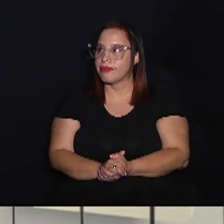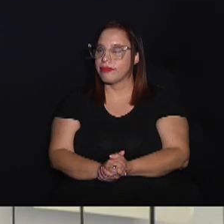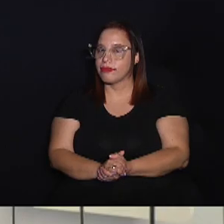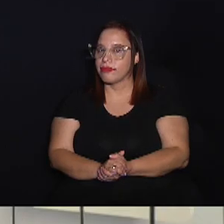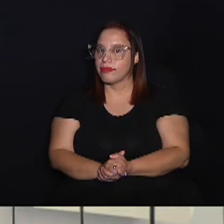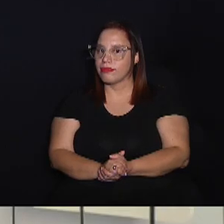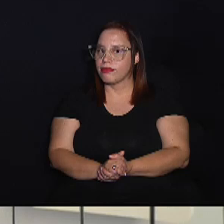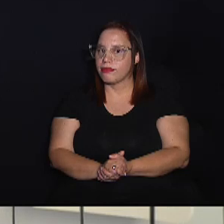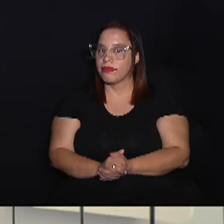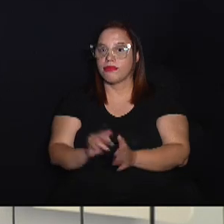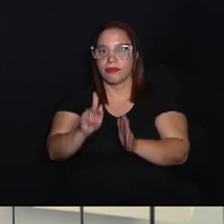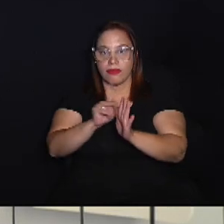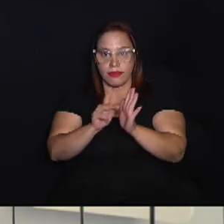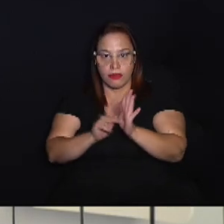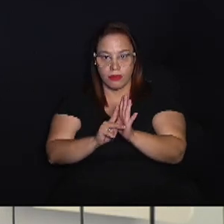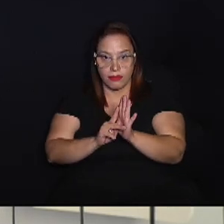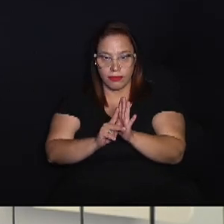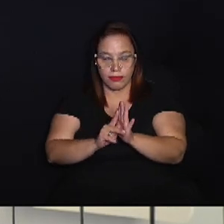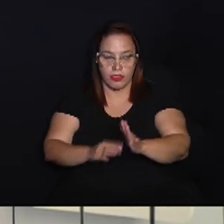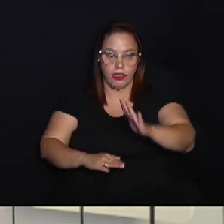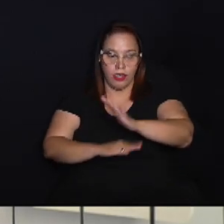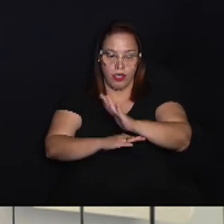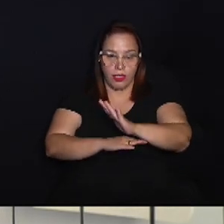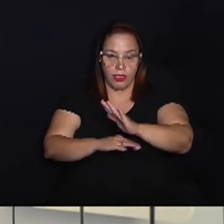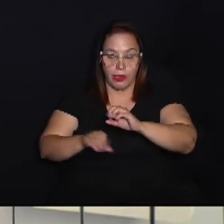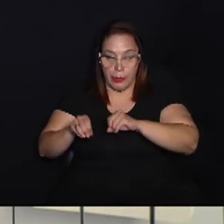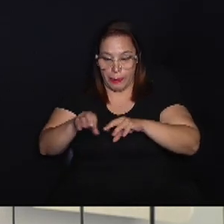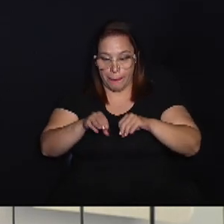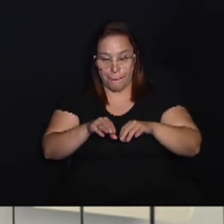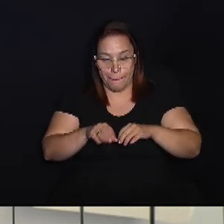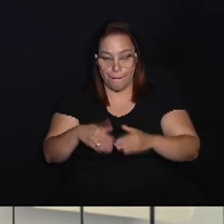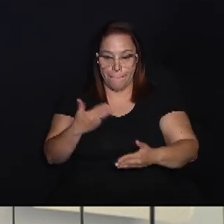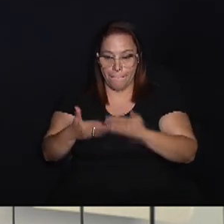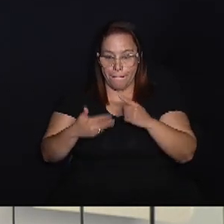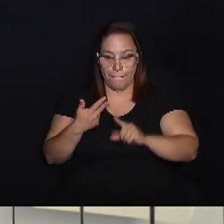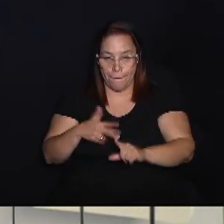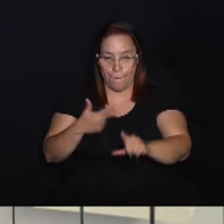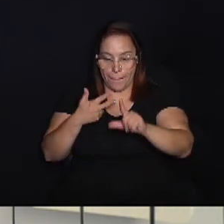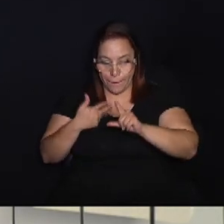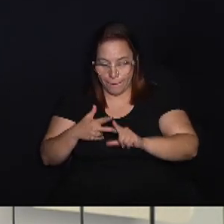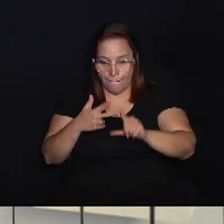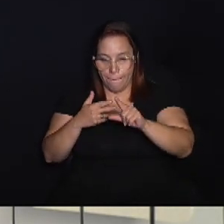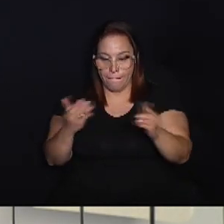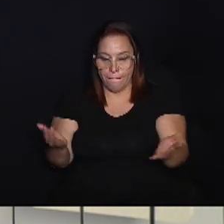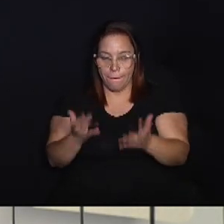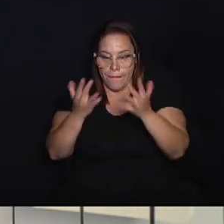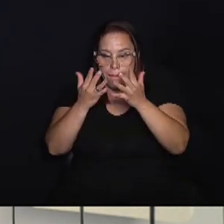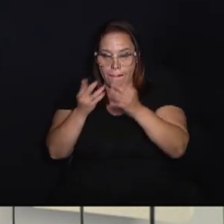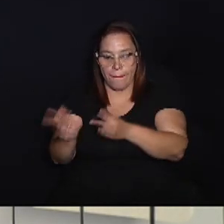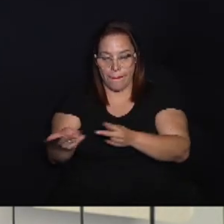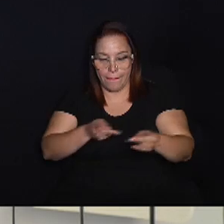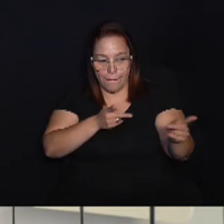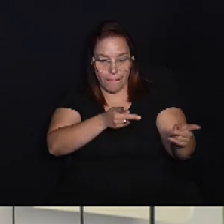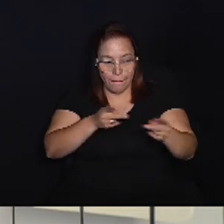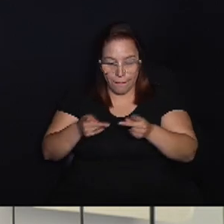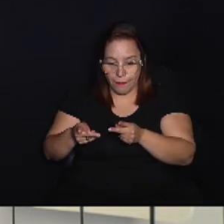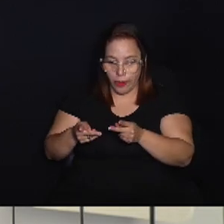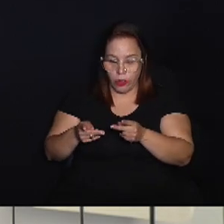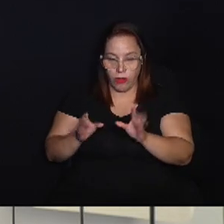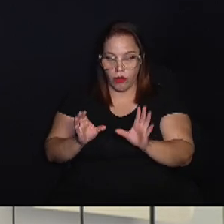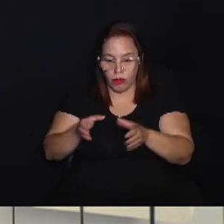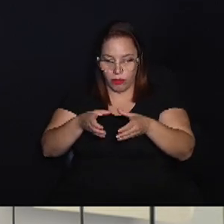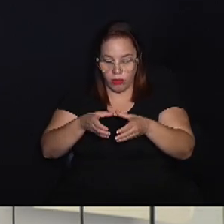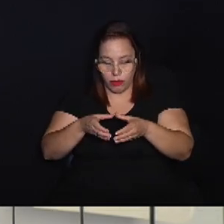O programa Câmara Educa, promovido pelo Legislativo Campineiro, promove visitas guiadas aos